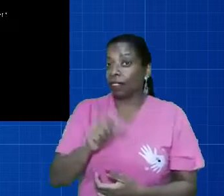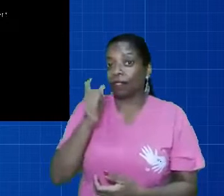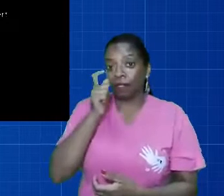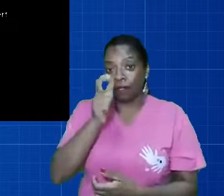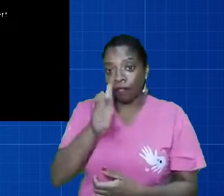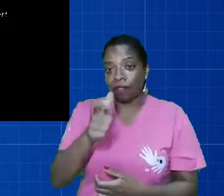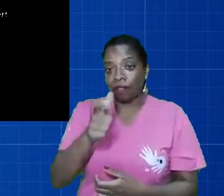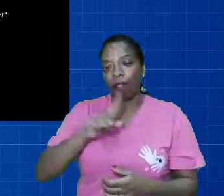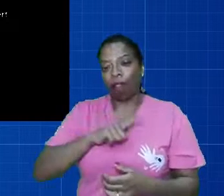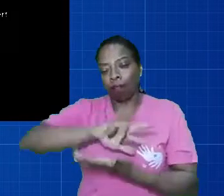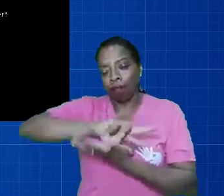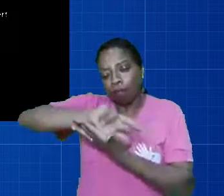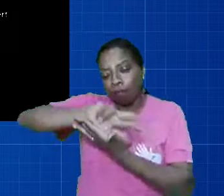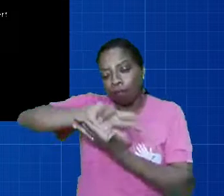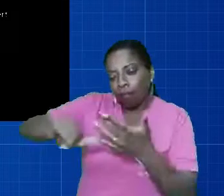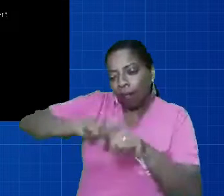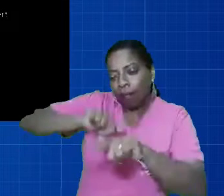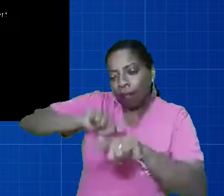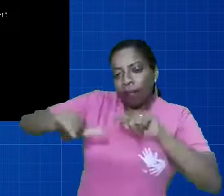couro, né,